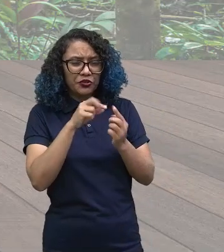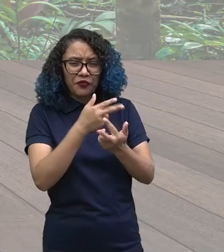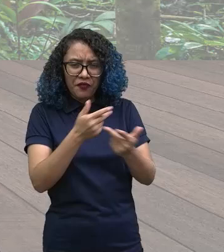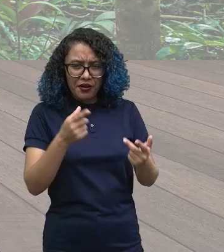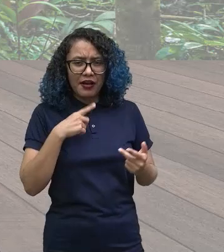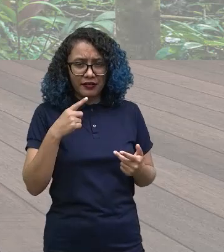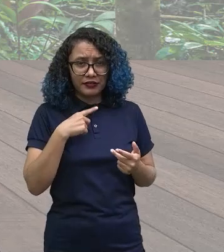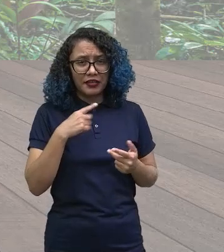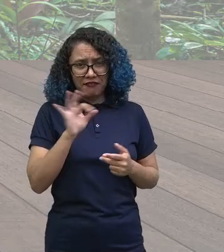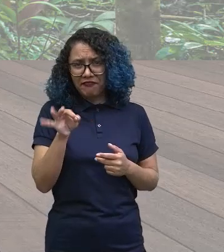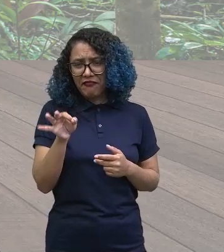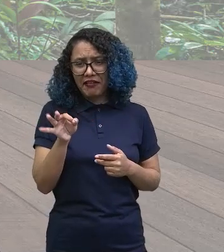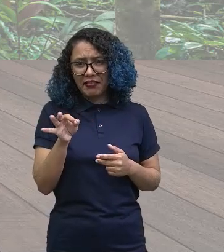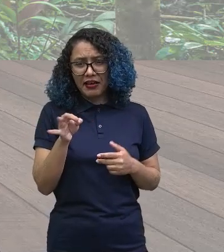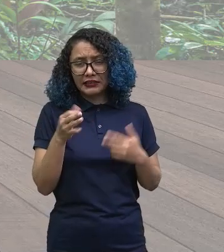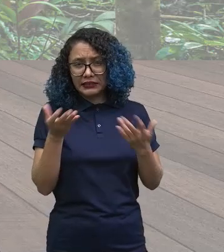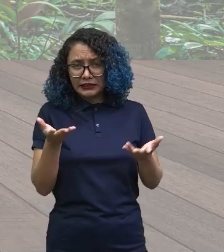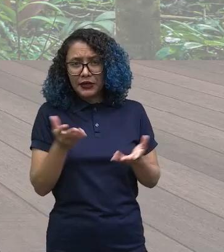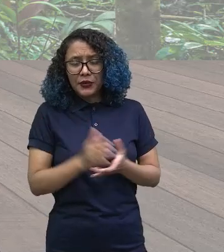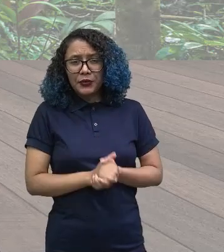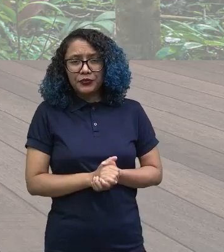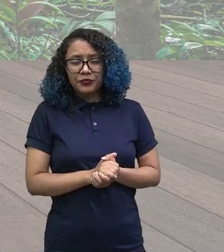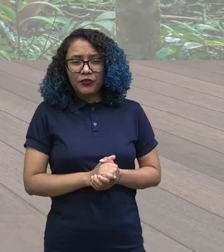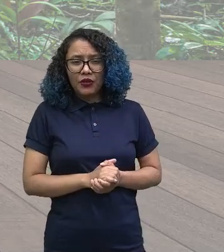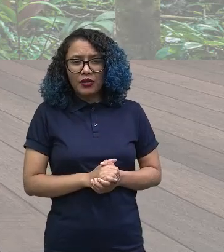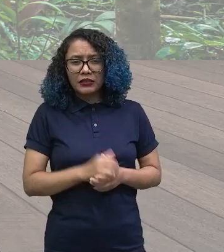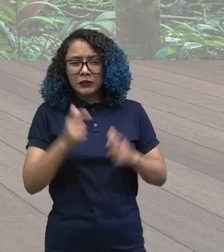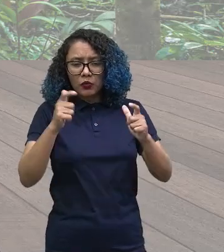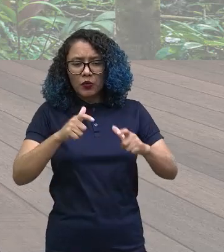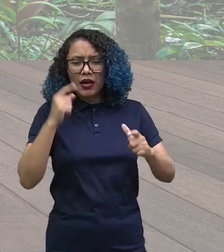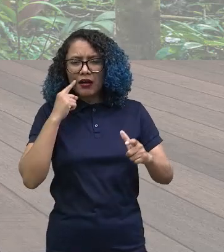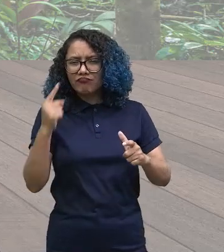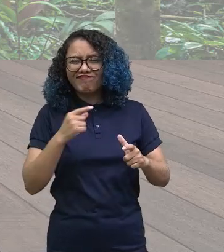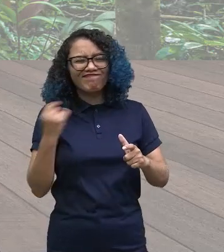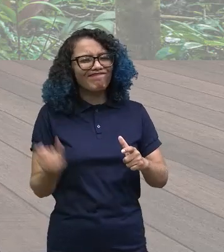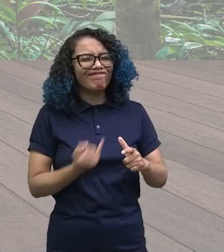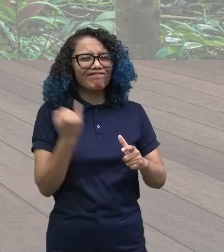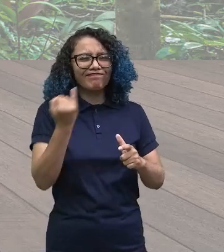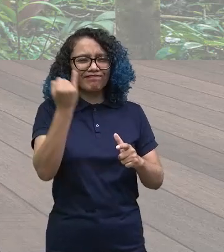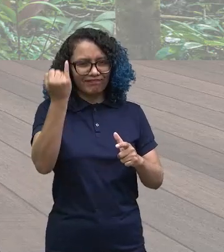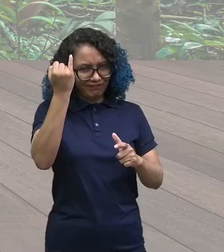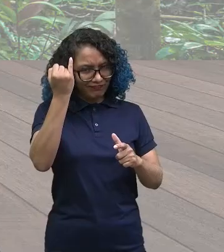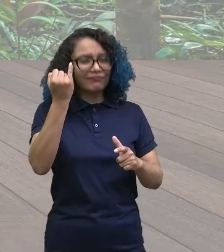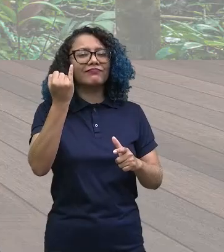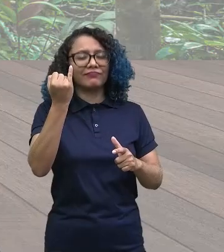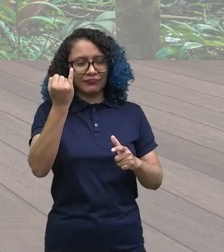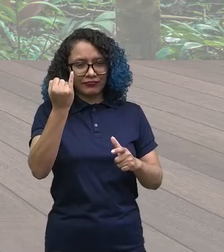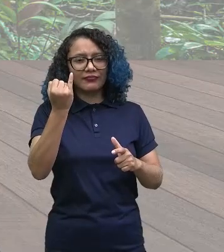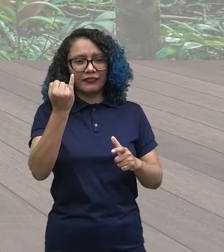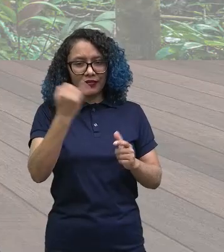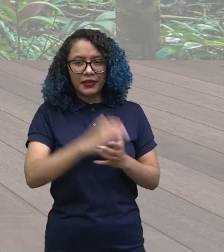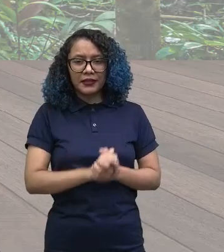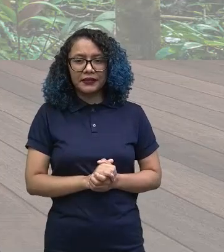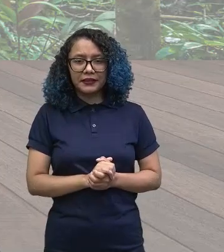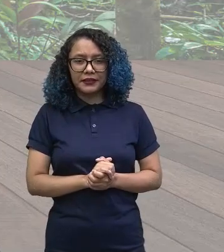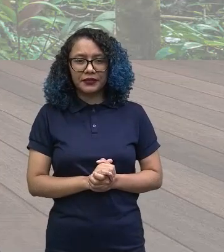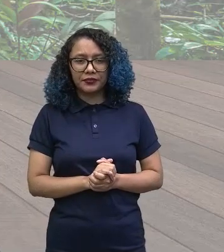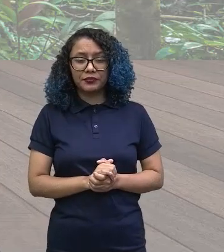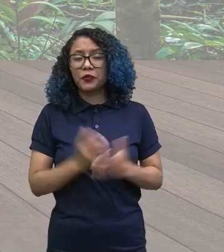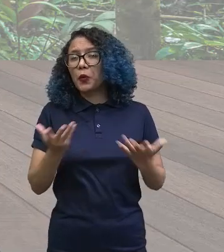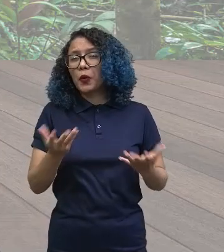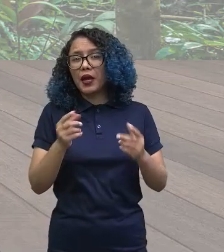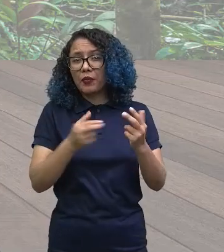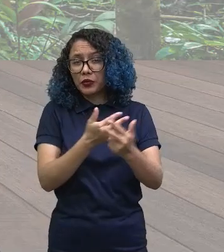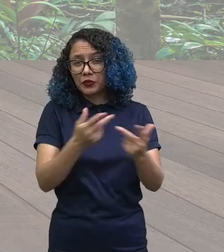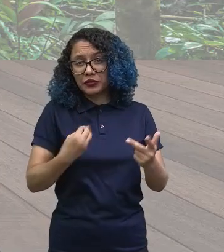você disse, Todo esse ambiente que nós estamos aqui tem uma importância fundamental, tanto para os seres